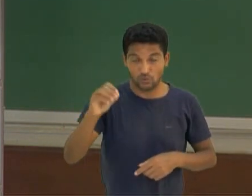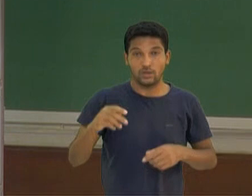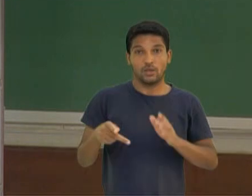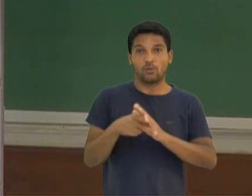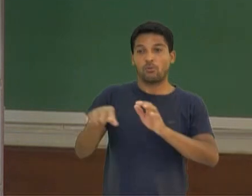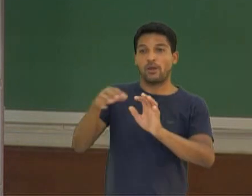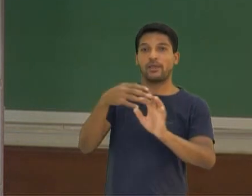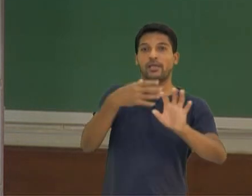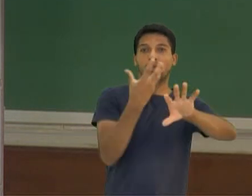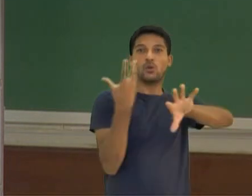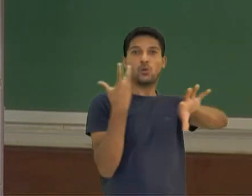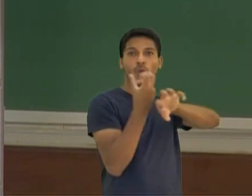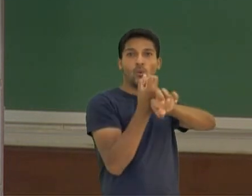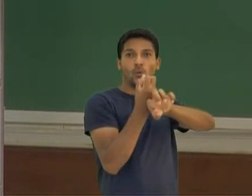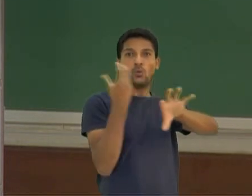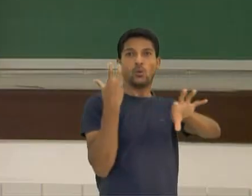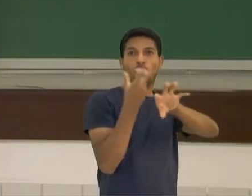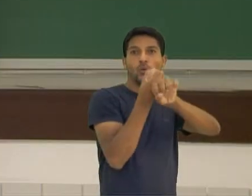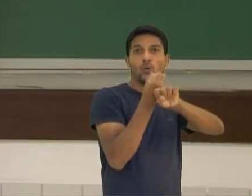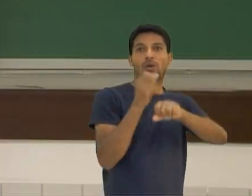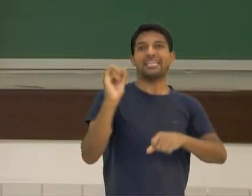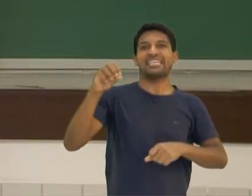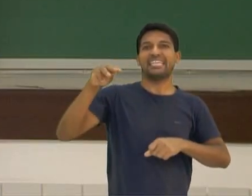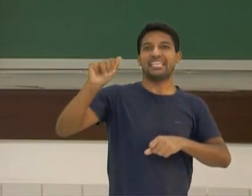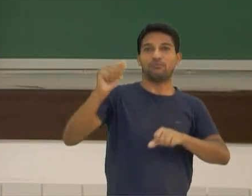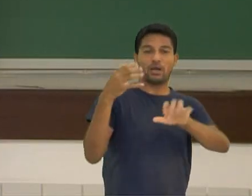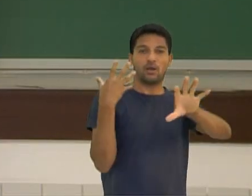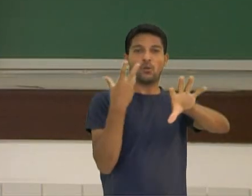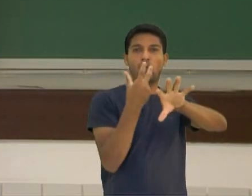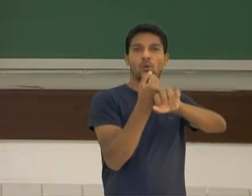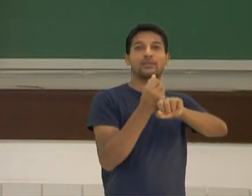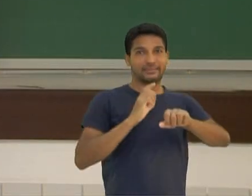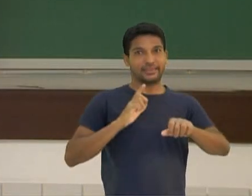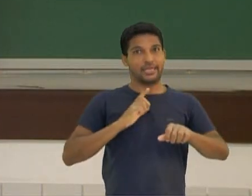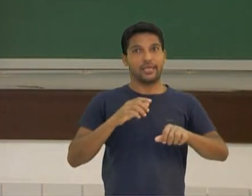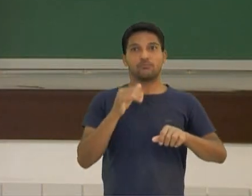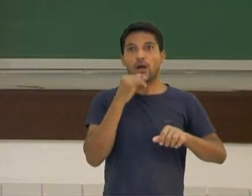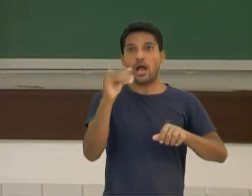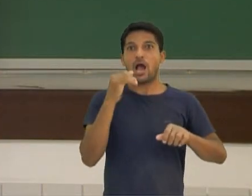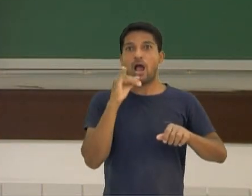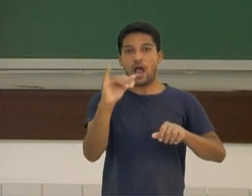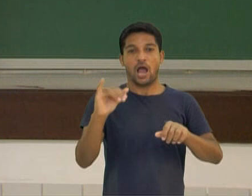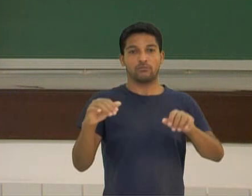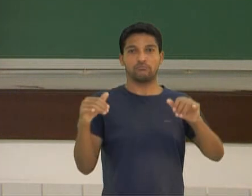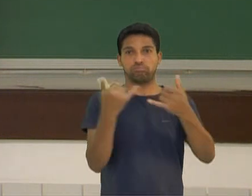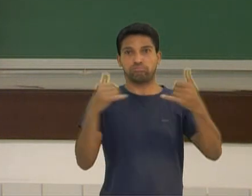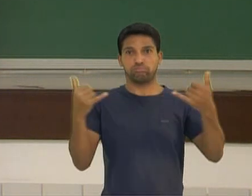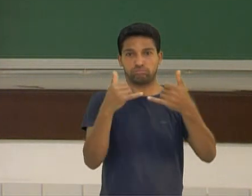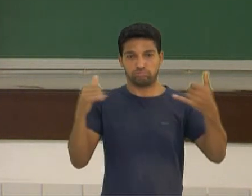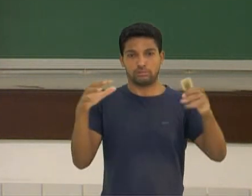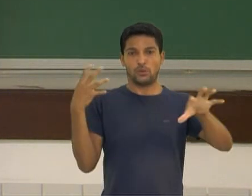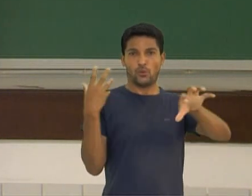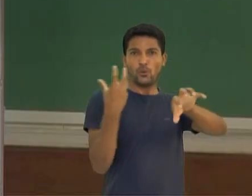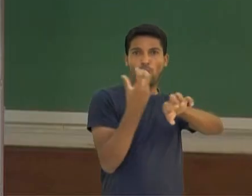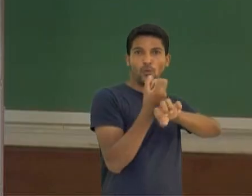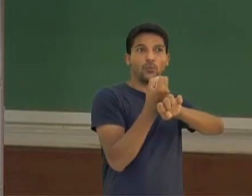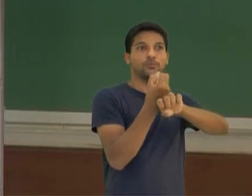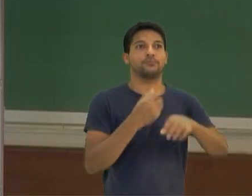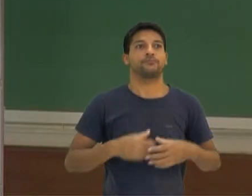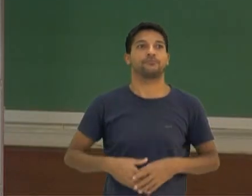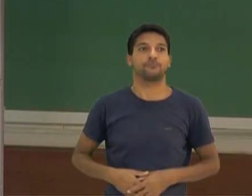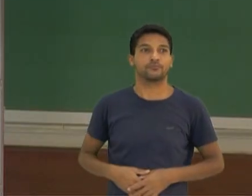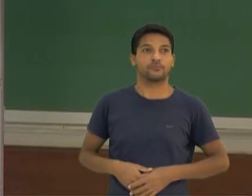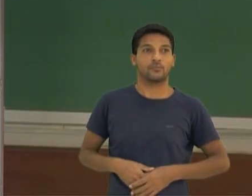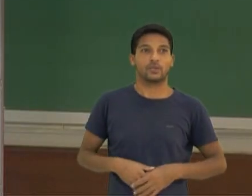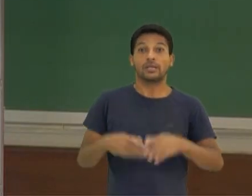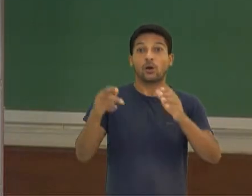agora das propriedades químicas, né? As propriedades que alteram a composição, elas